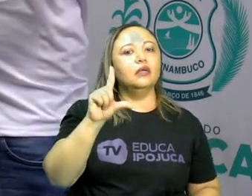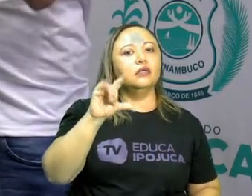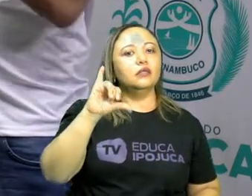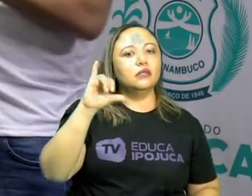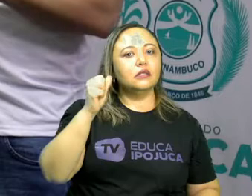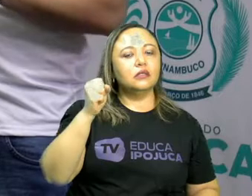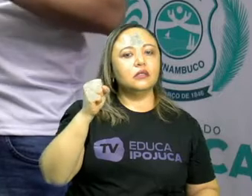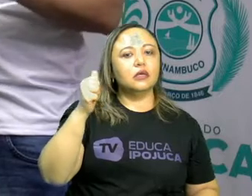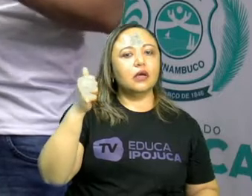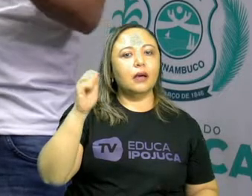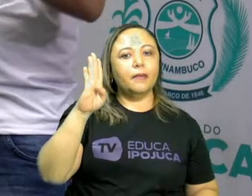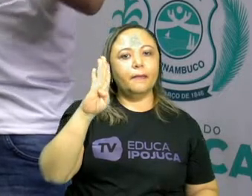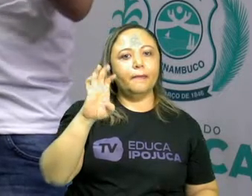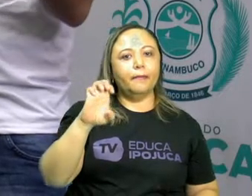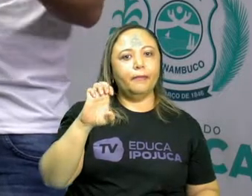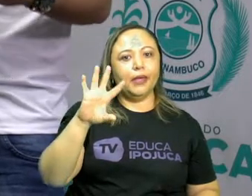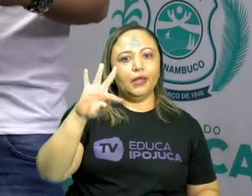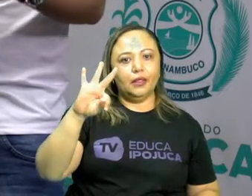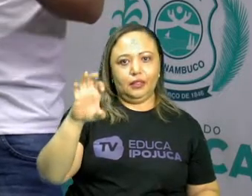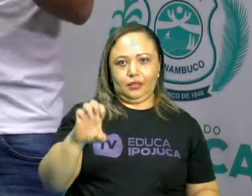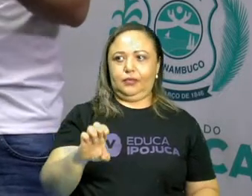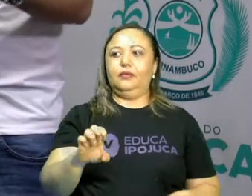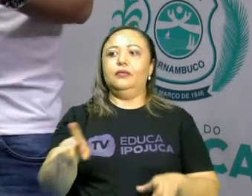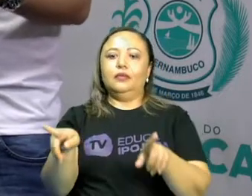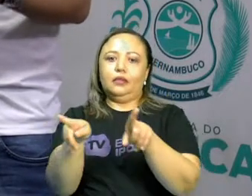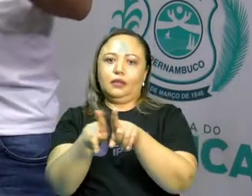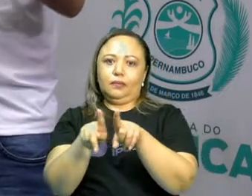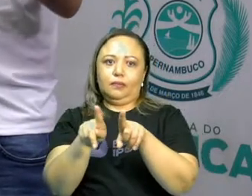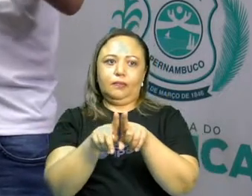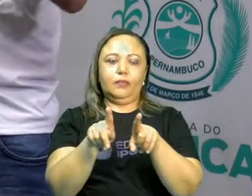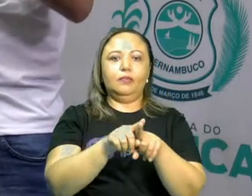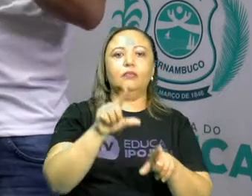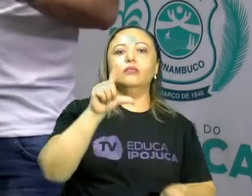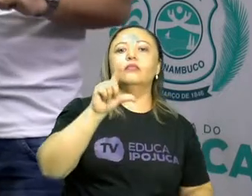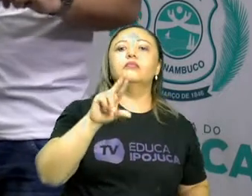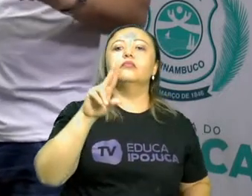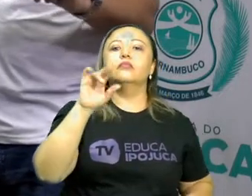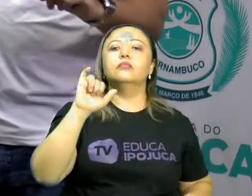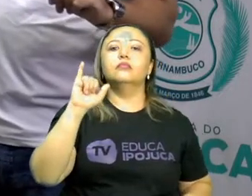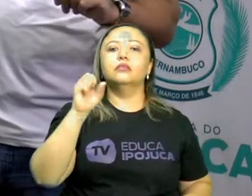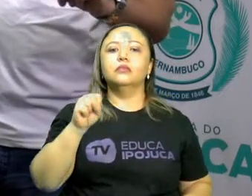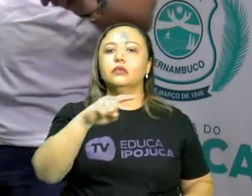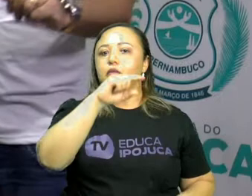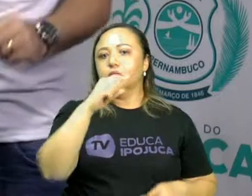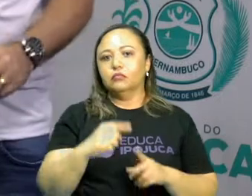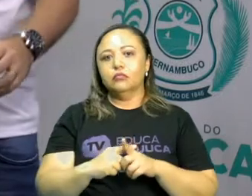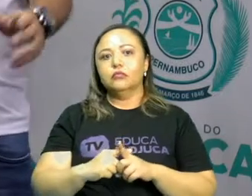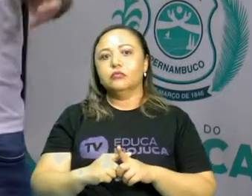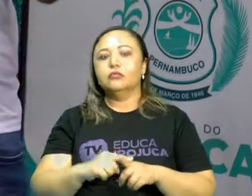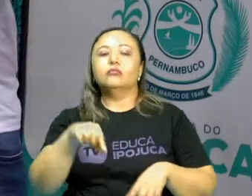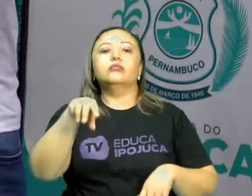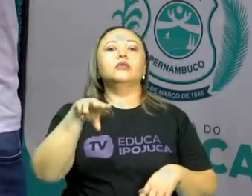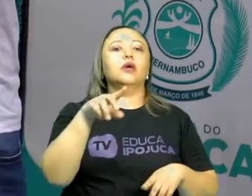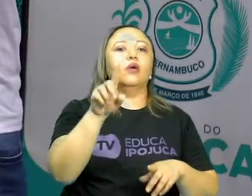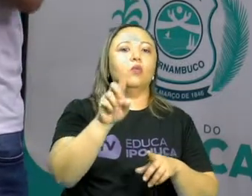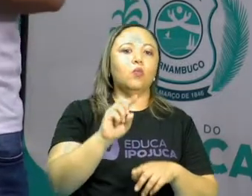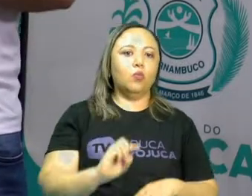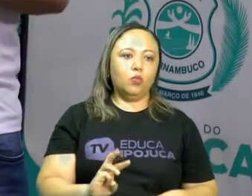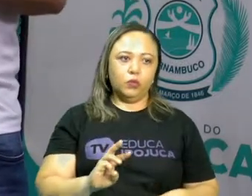e o rei no Insta pose da França todos esses são exemplos de monarcas